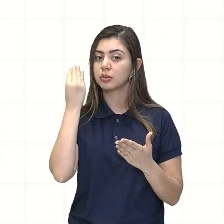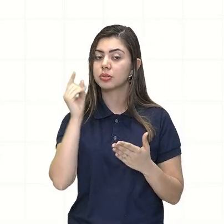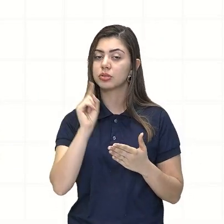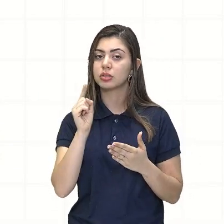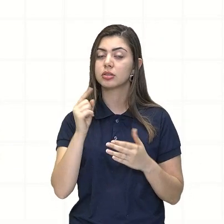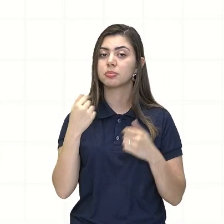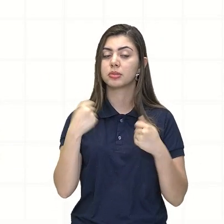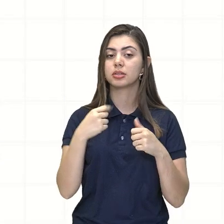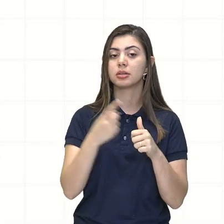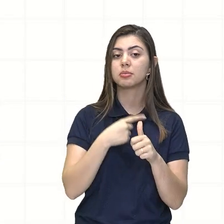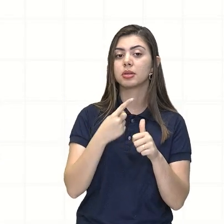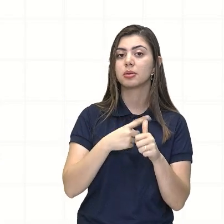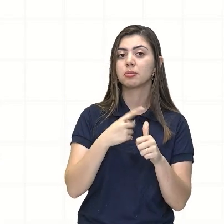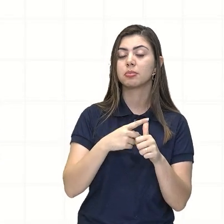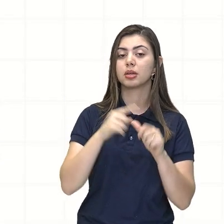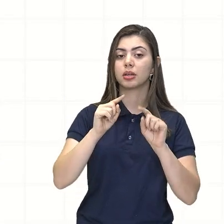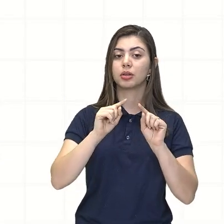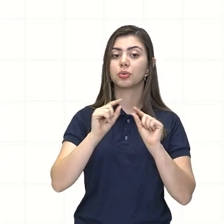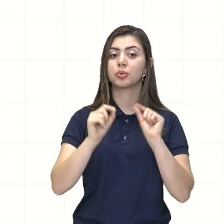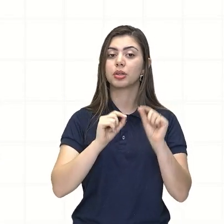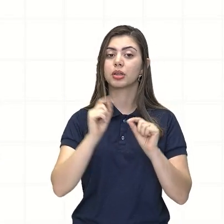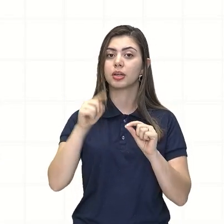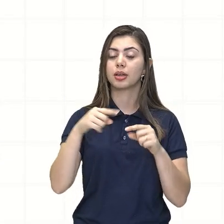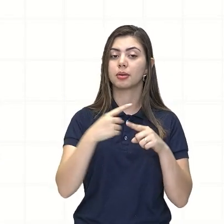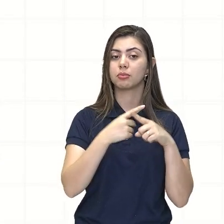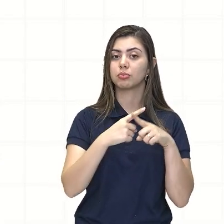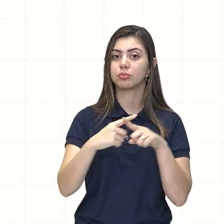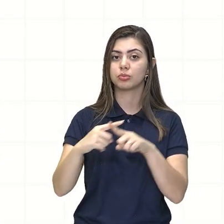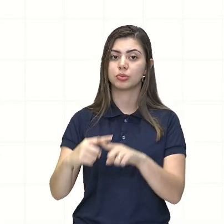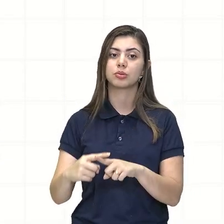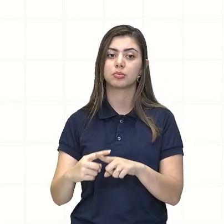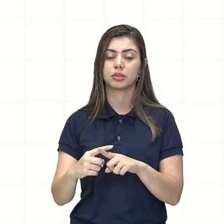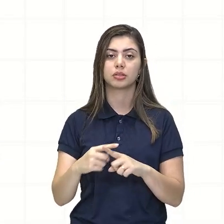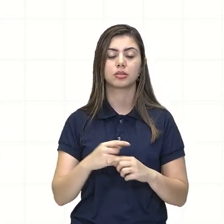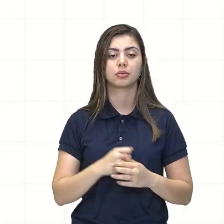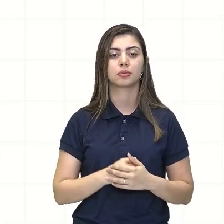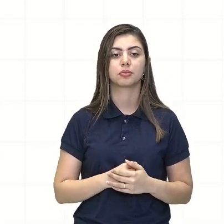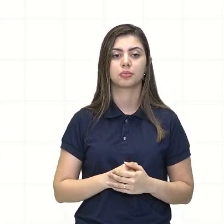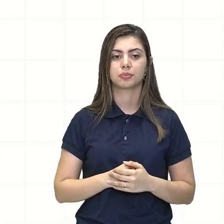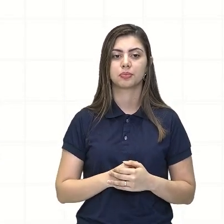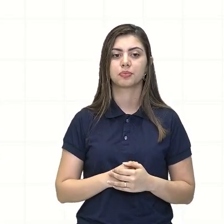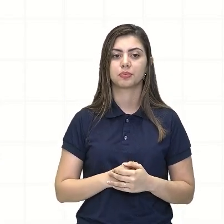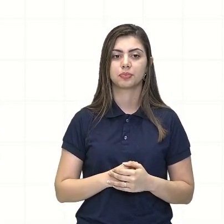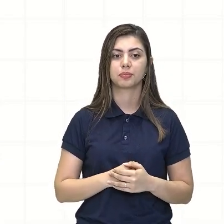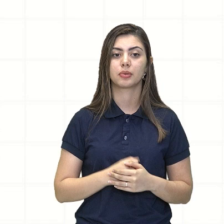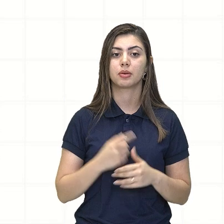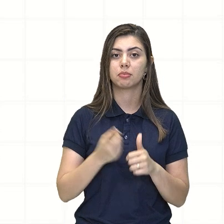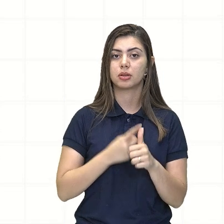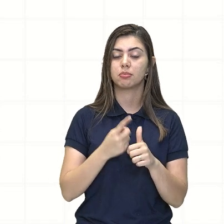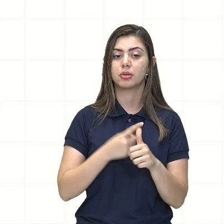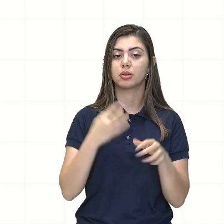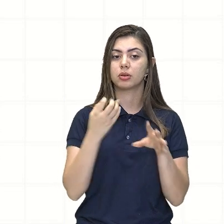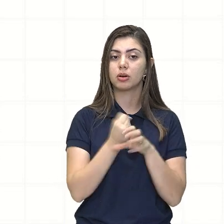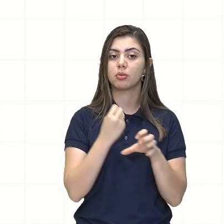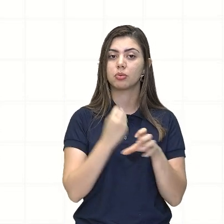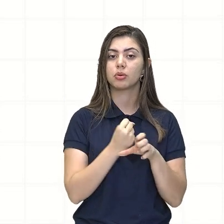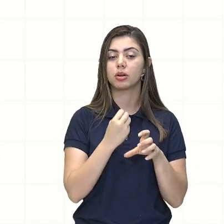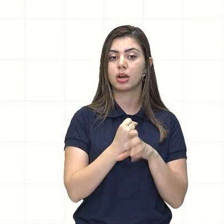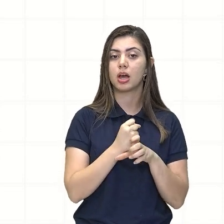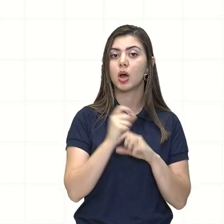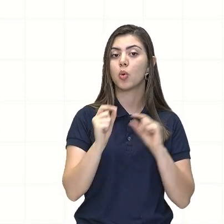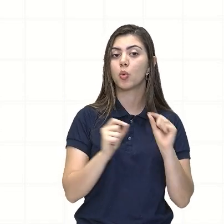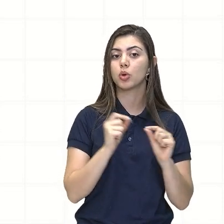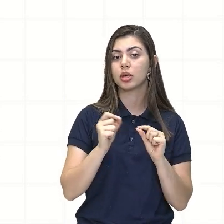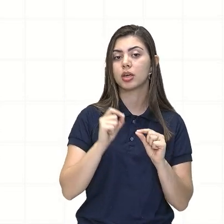primeiro a multiplicação, ok? Então, primeiro a multiplicação. Vamos lá, seguindo